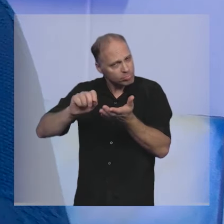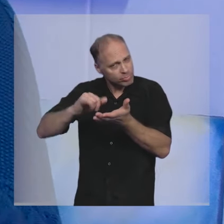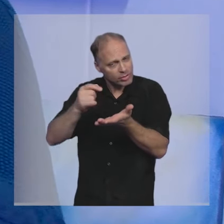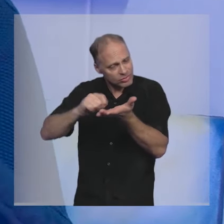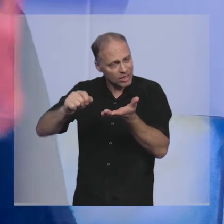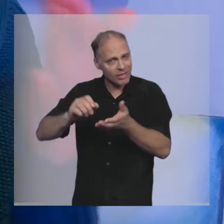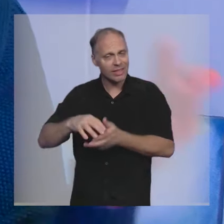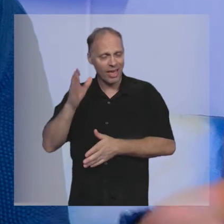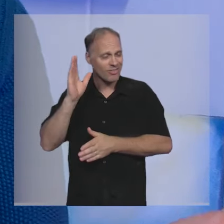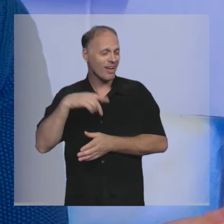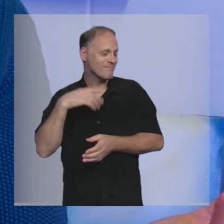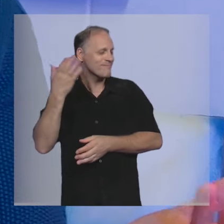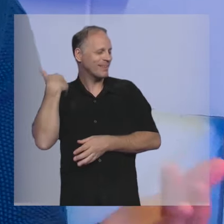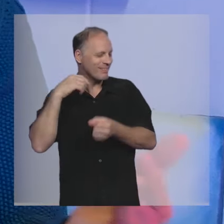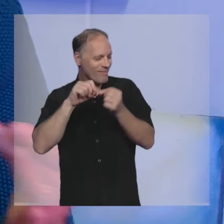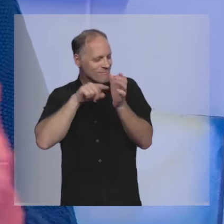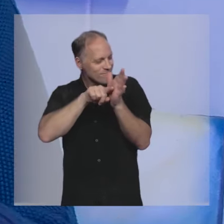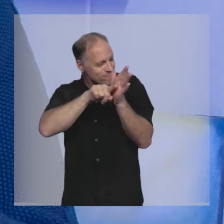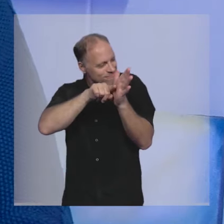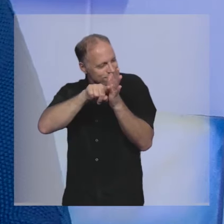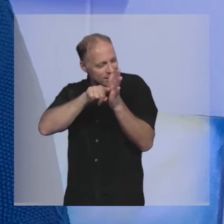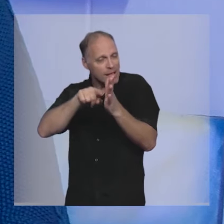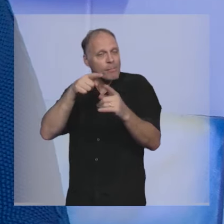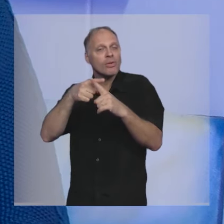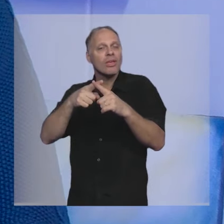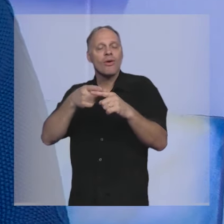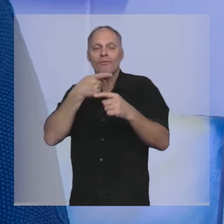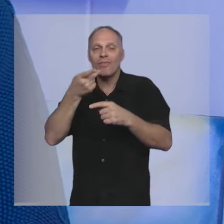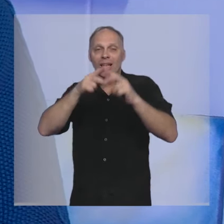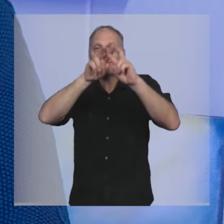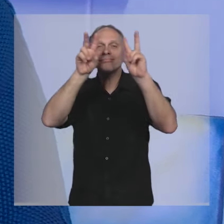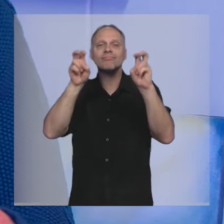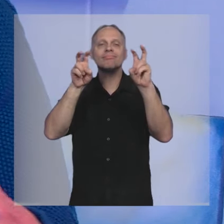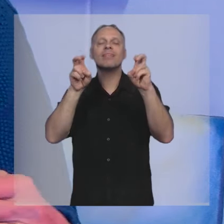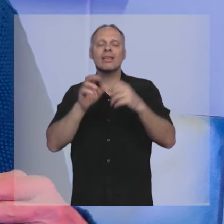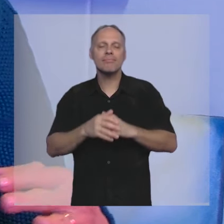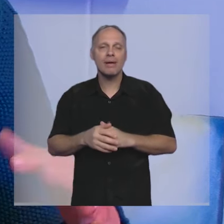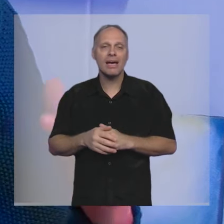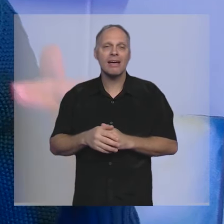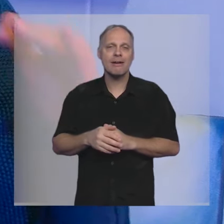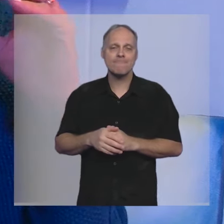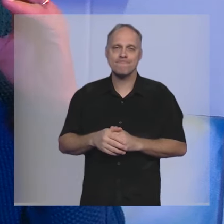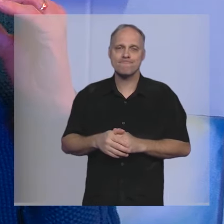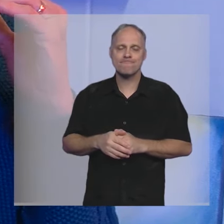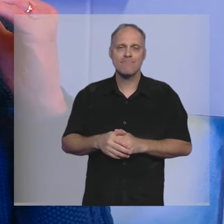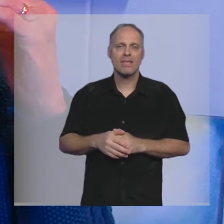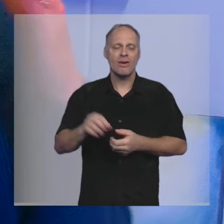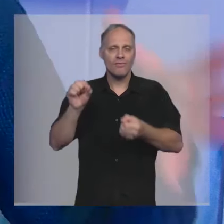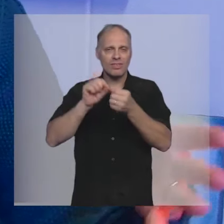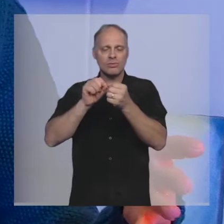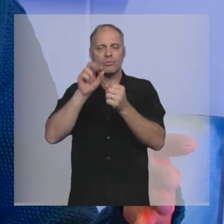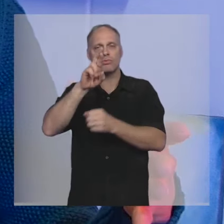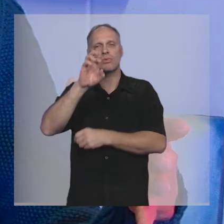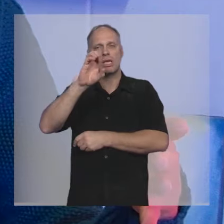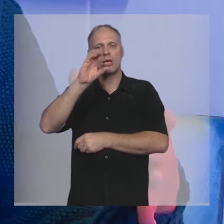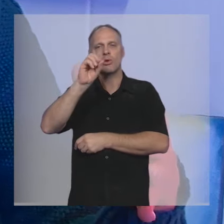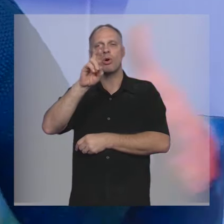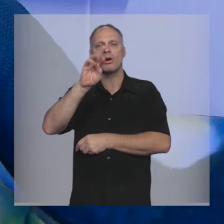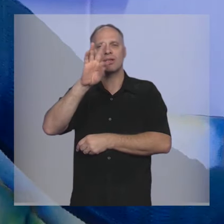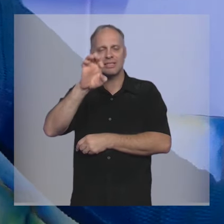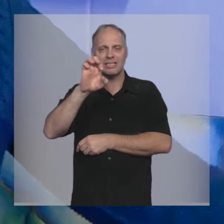tinha feito uma baita de uma pesquisa, porque eu fiz um